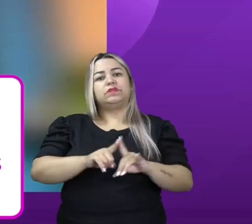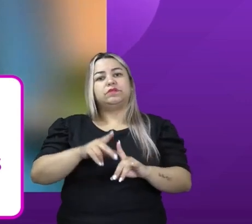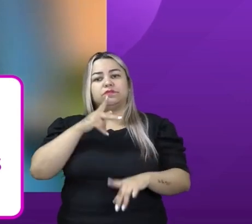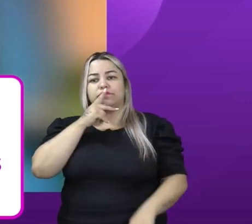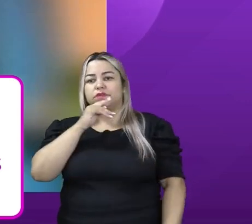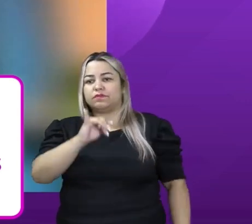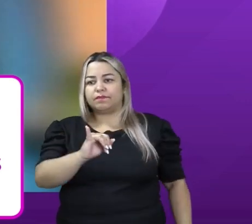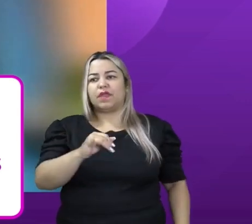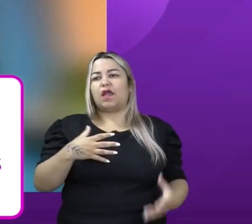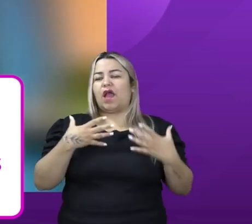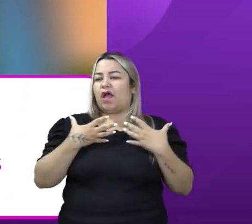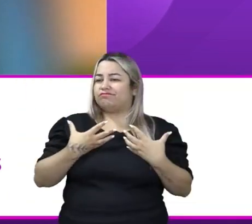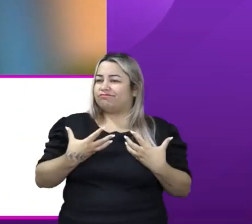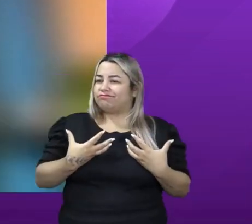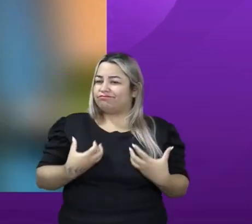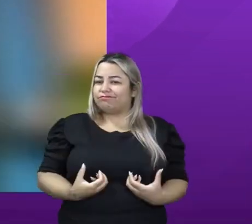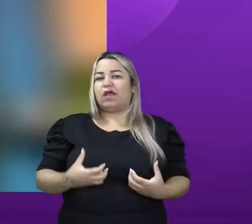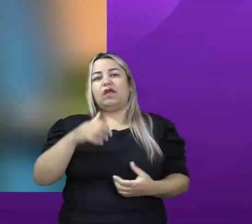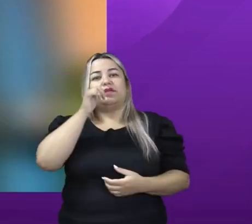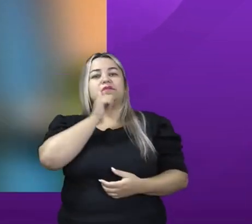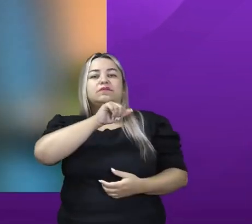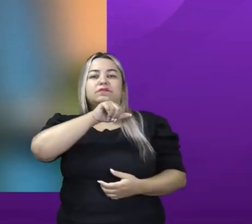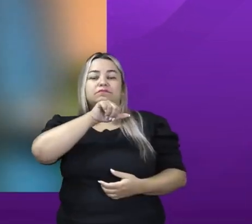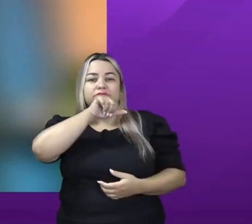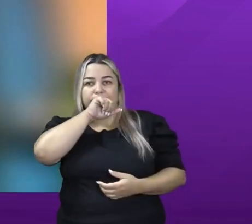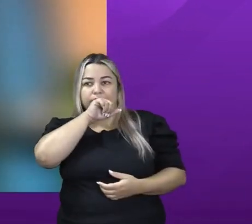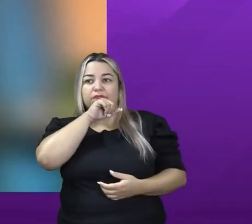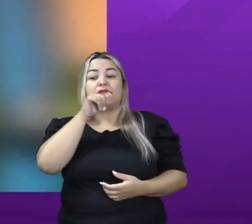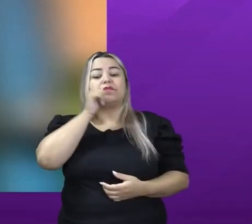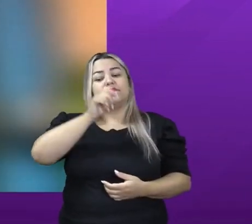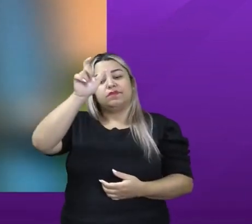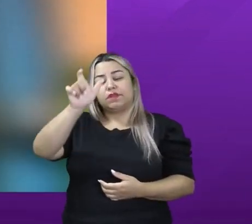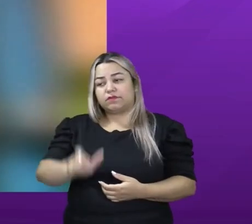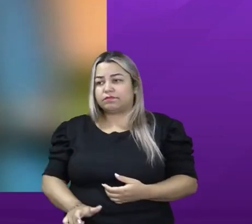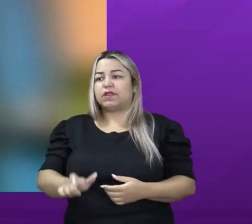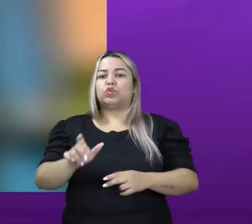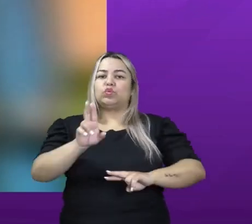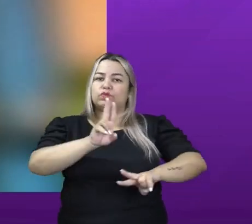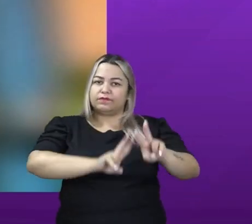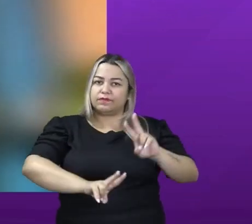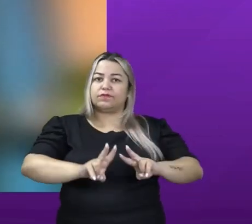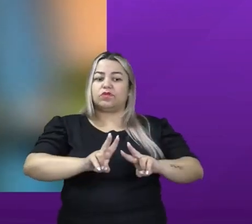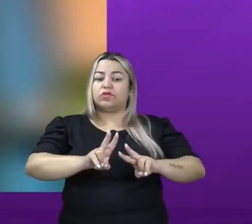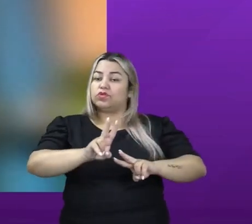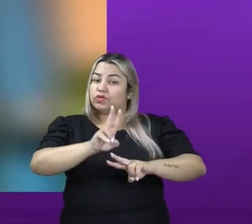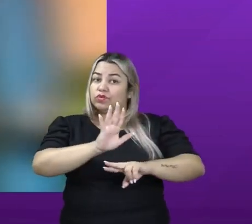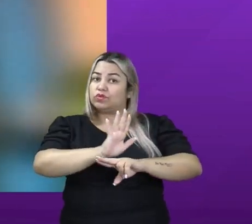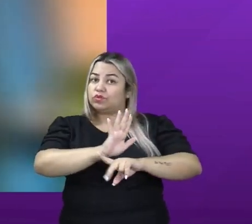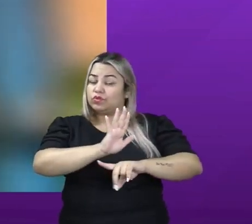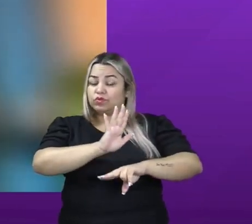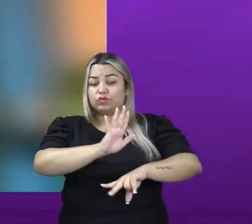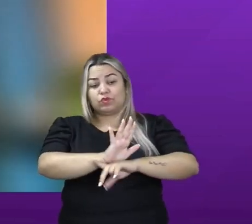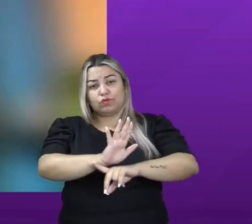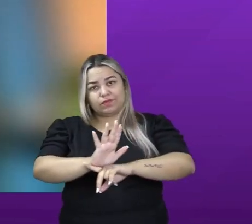a sobrecarga da maternidade nas mulheres. Então, toda essa questão, essas questões dos cuidados, elas influenciam